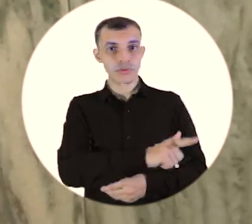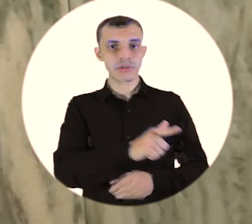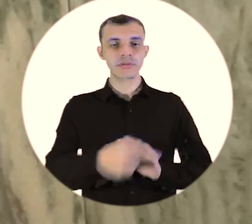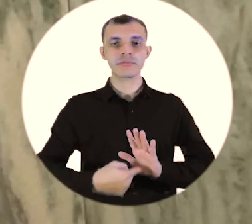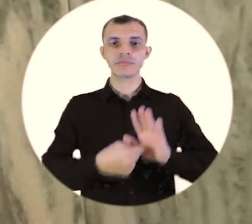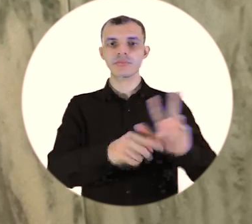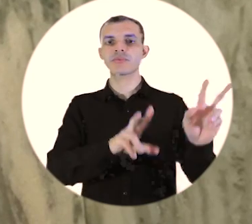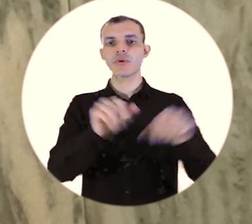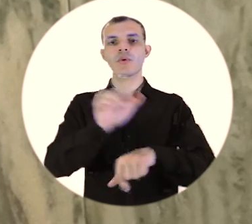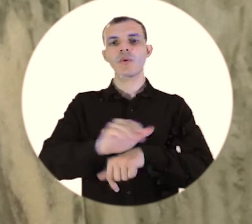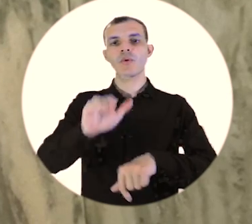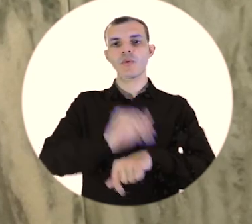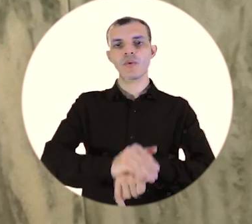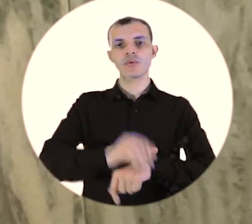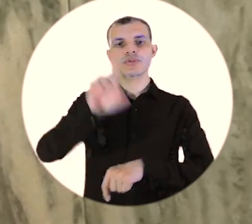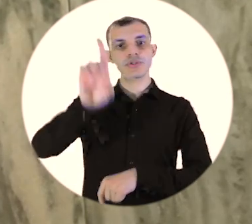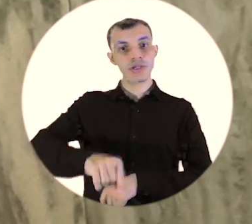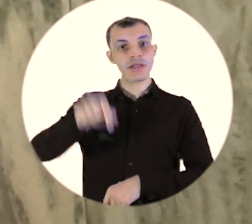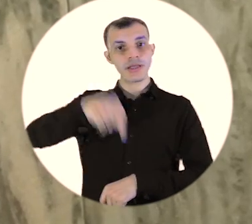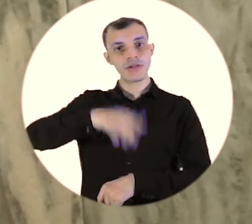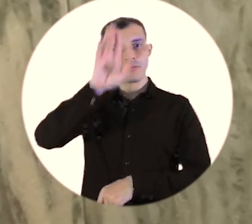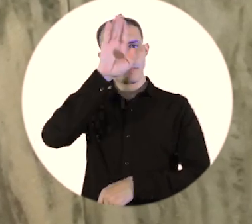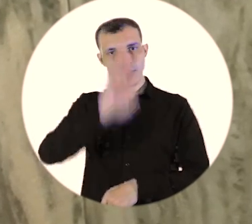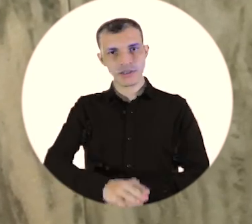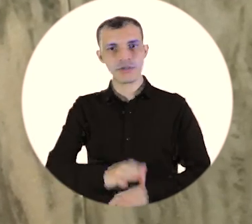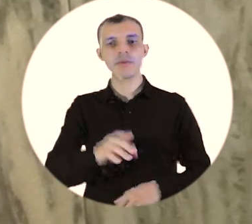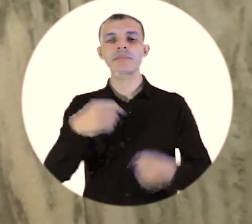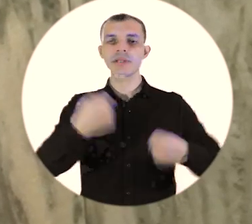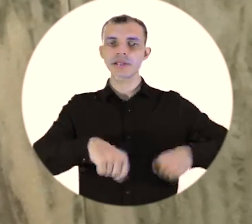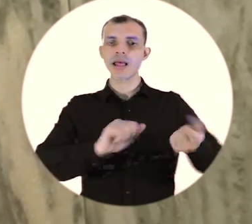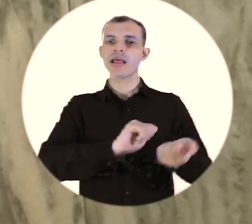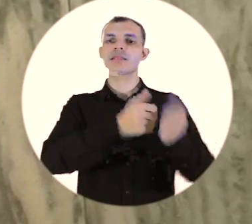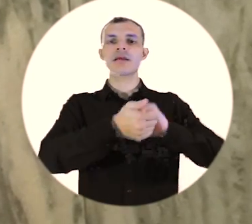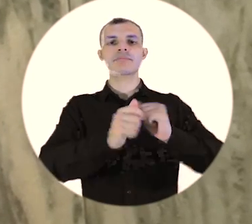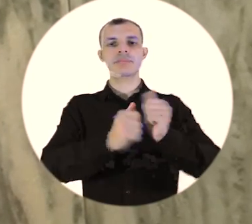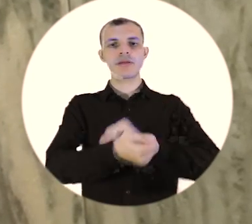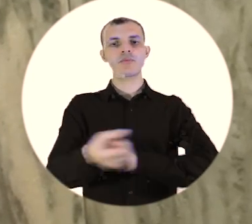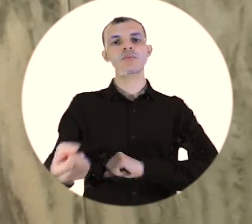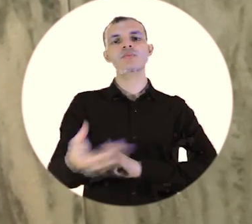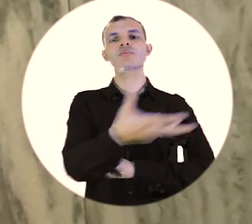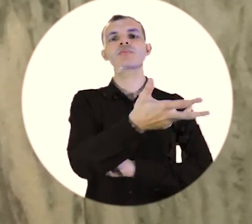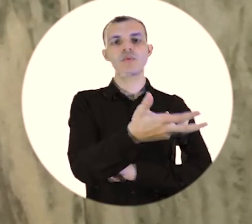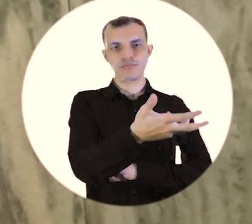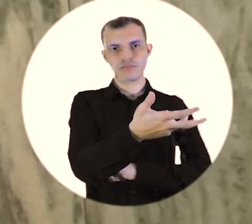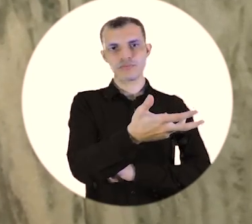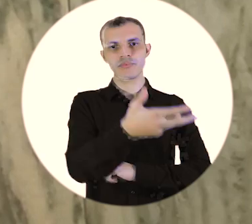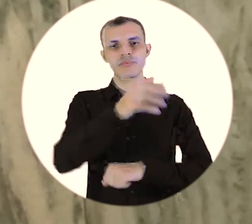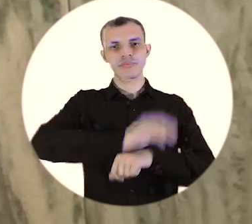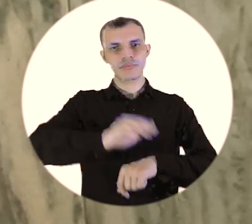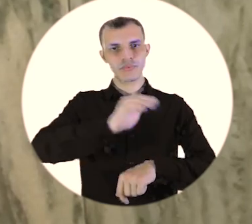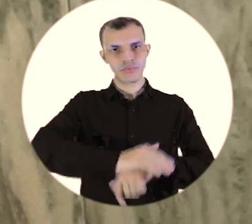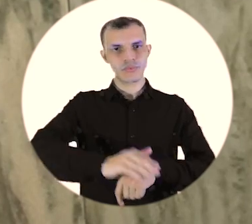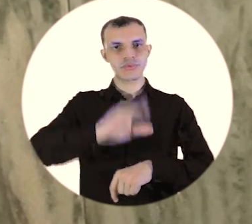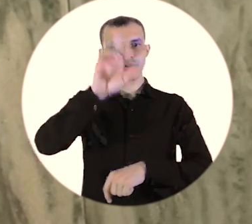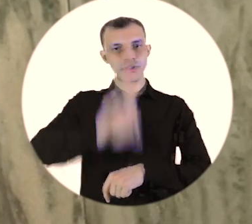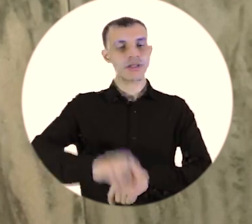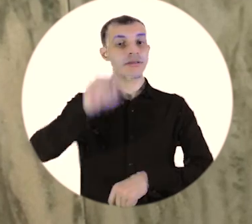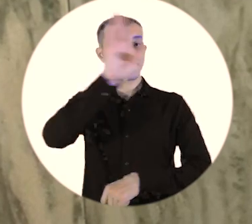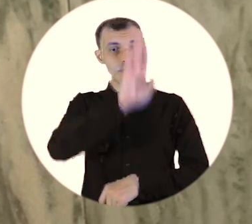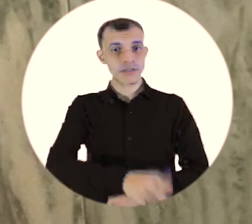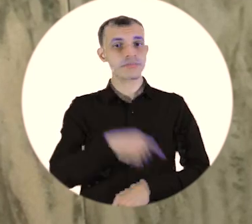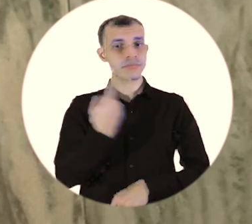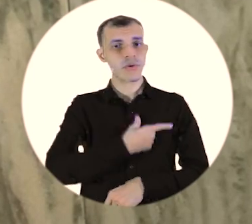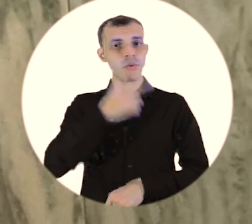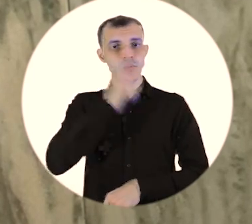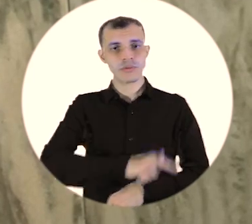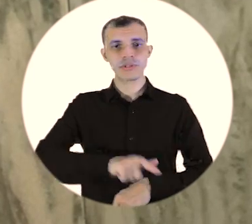dos cursos de direito em curso no Brasil. Portanto, há de ser repensado o novo formato para os cursos de direito no Brasil, para que